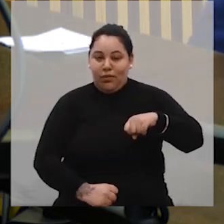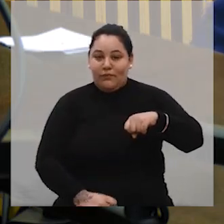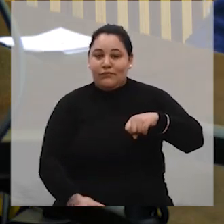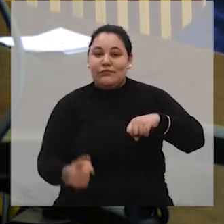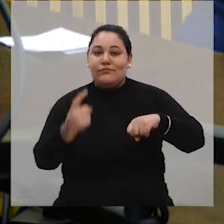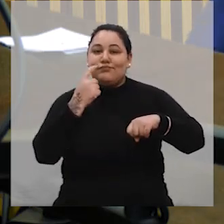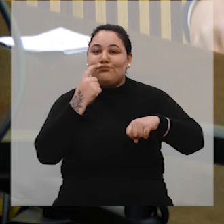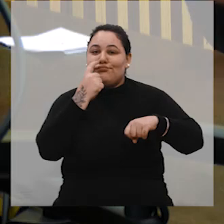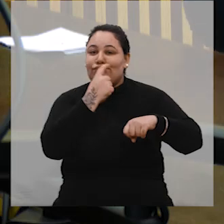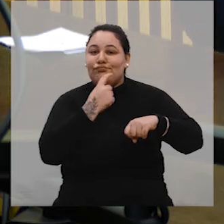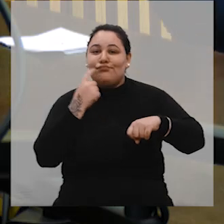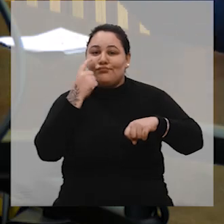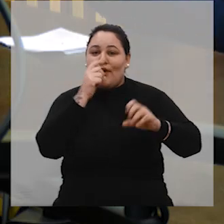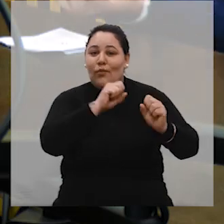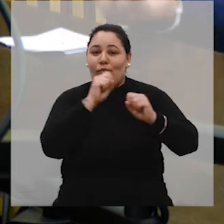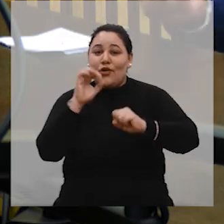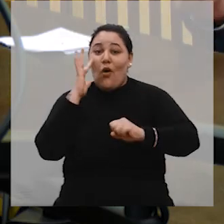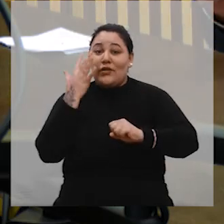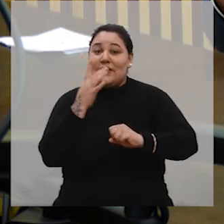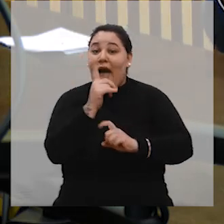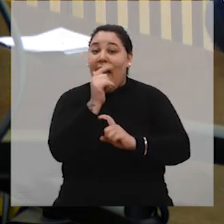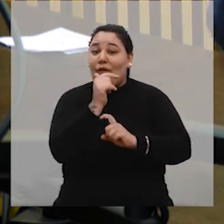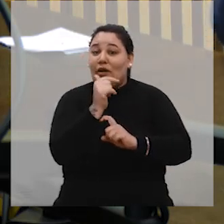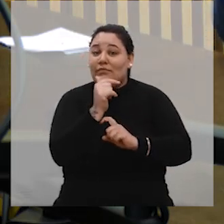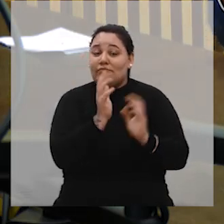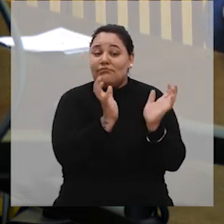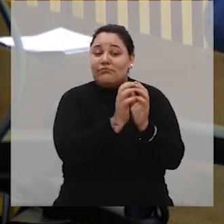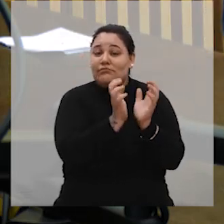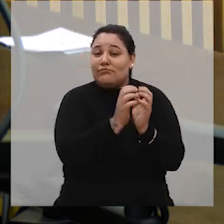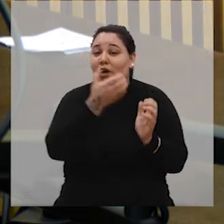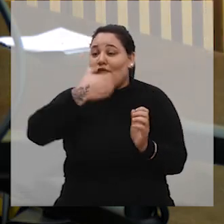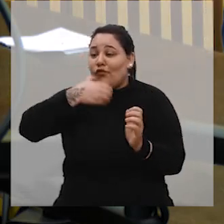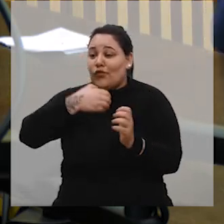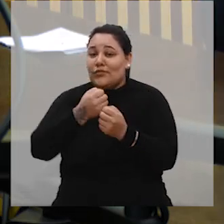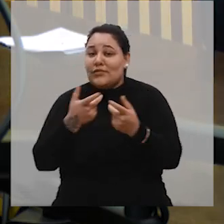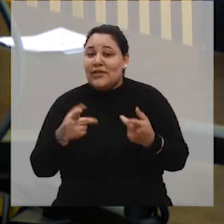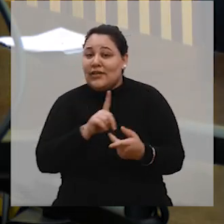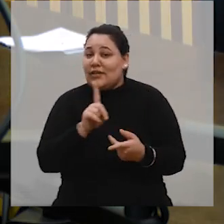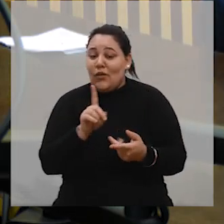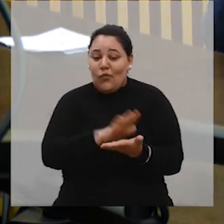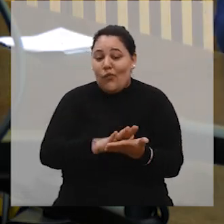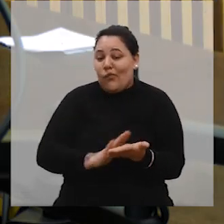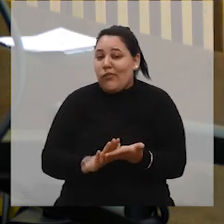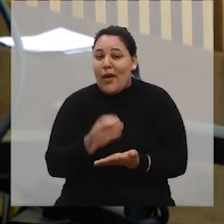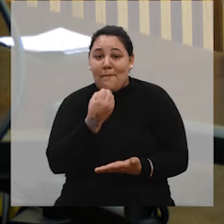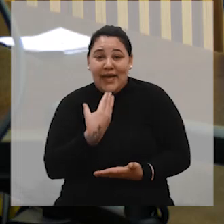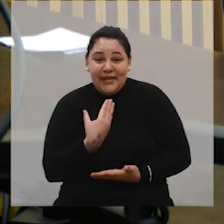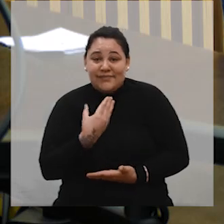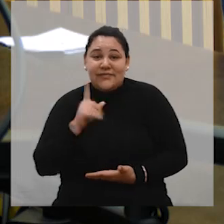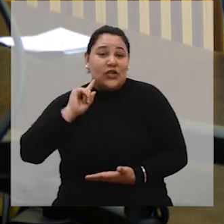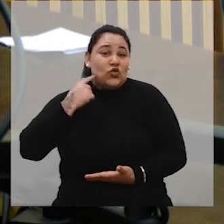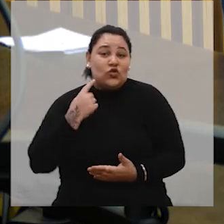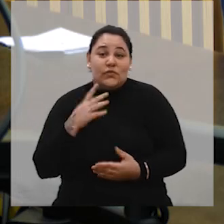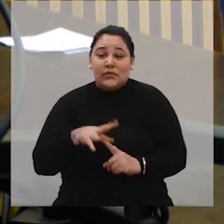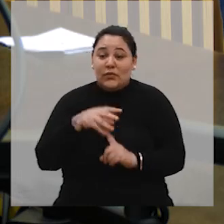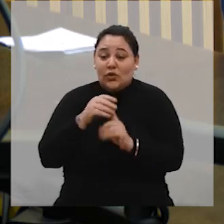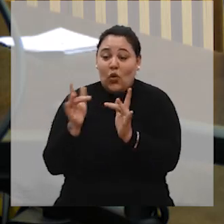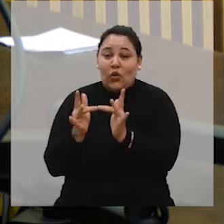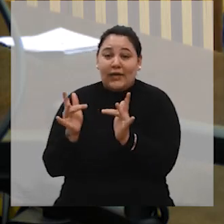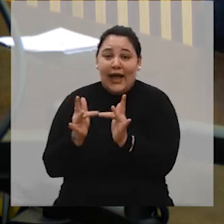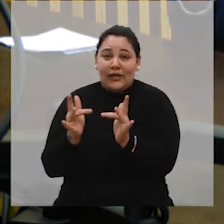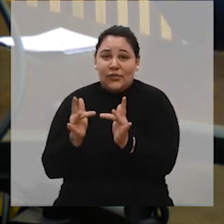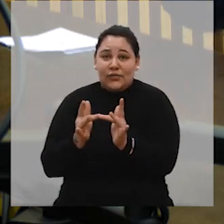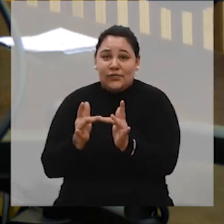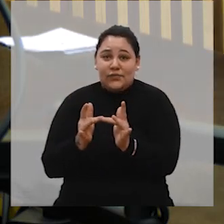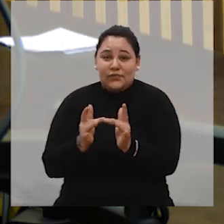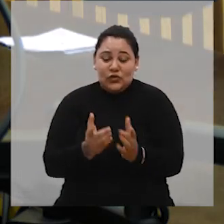da água, vem de fruta, vem de verdura mal lavado, vem de contato, principalmente de criança, de bota a